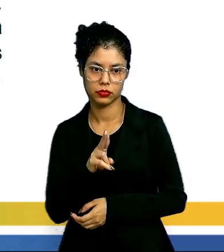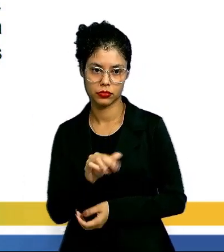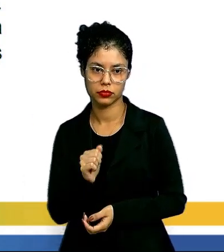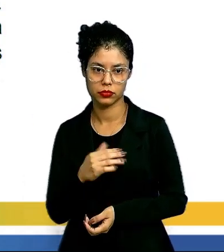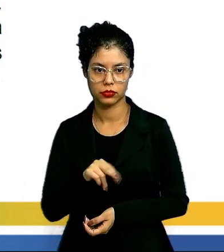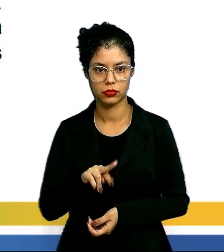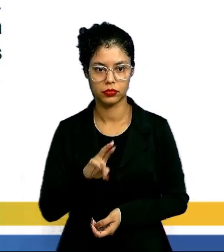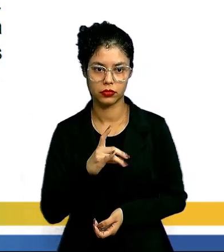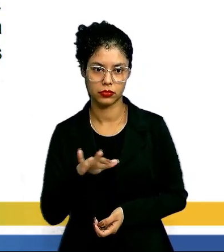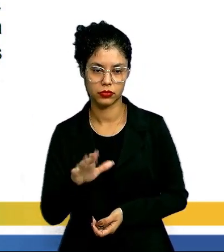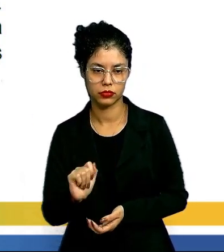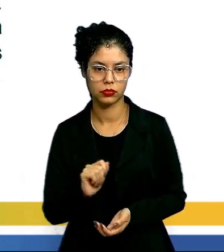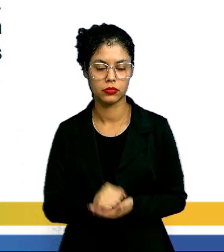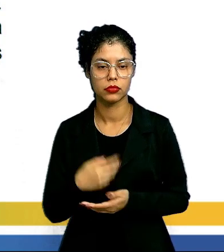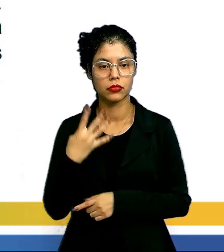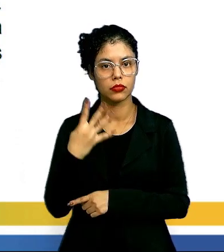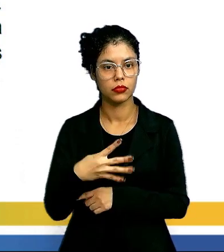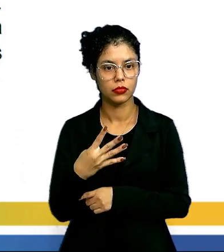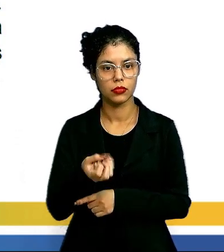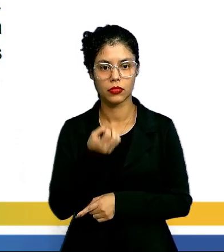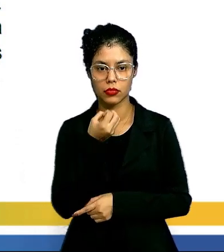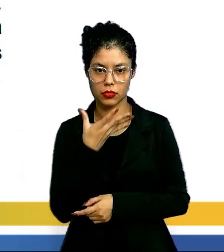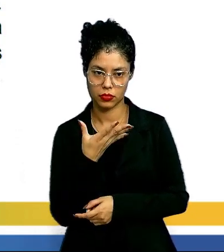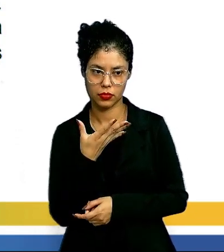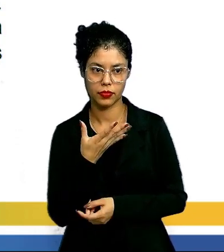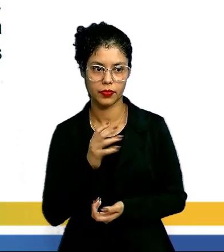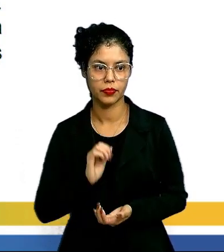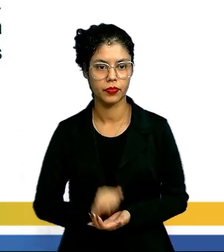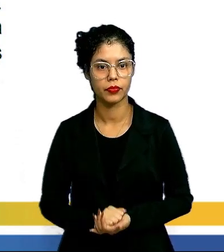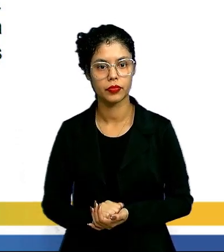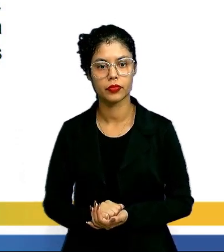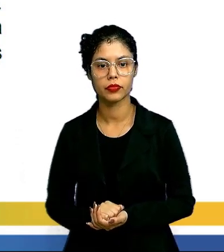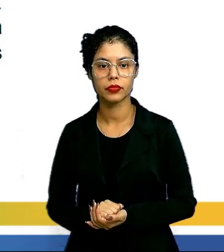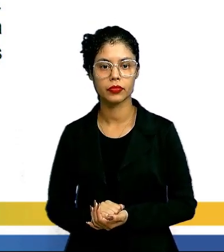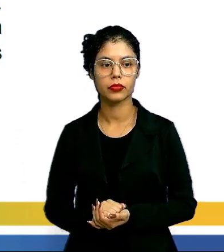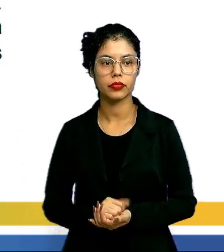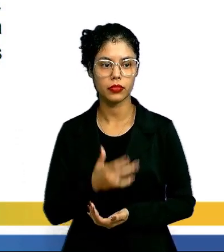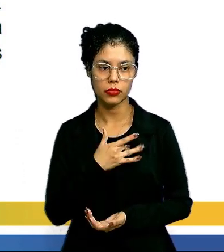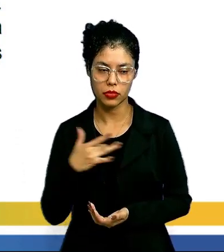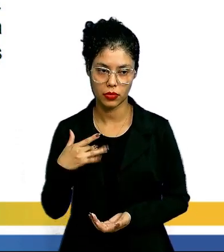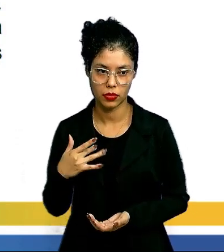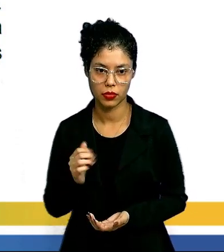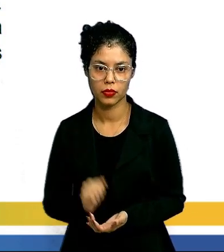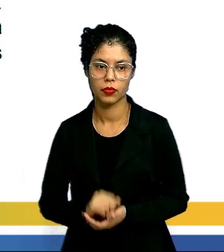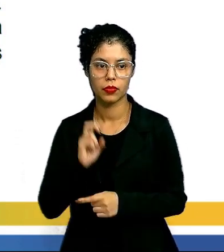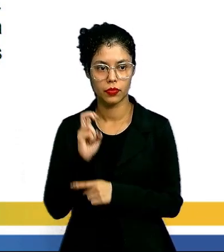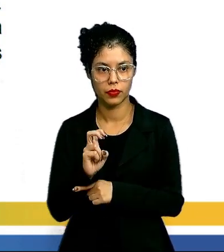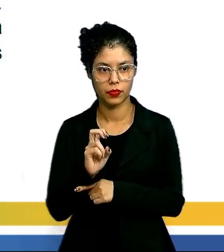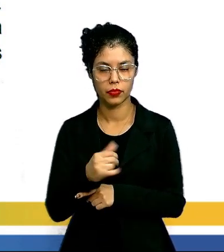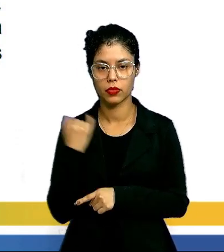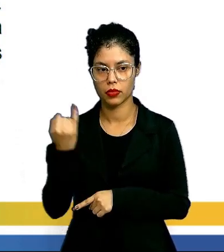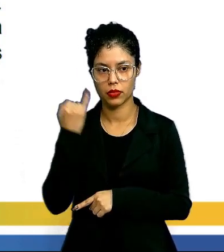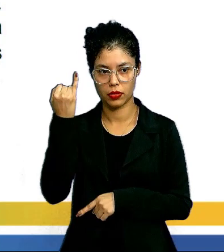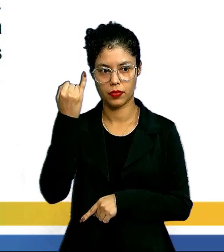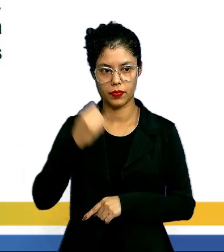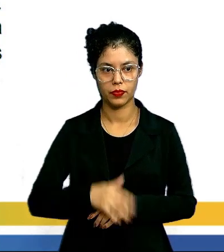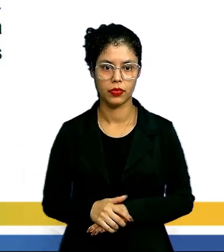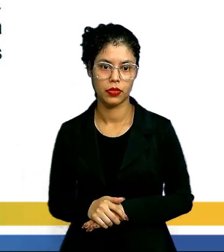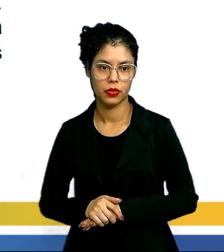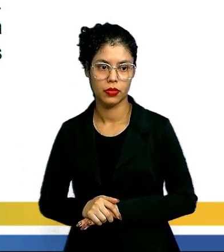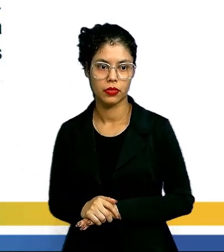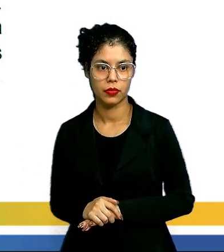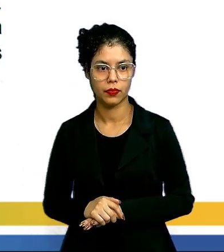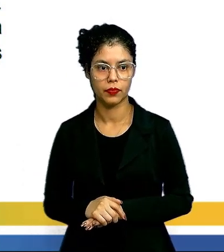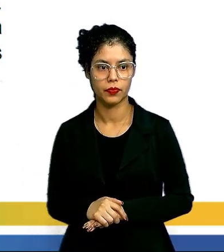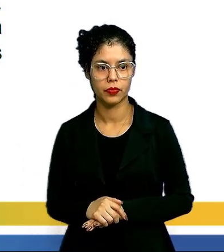sobre dieta e nutrição, a número 4 é sobre bem-estar, a número 5,